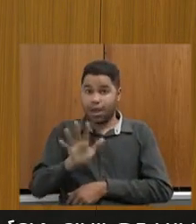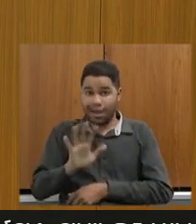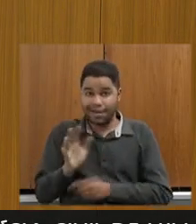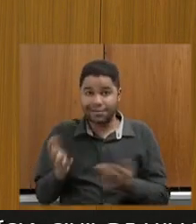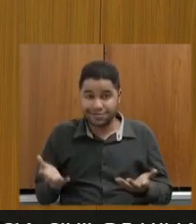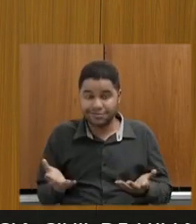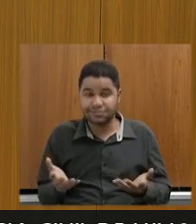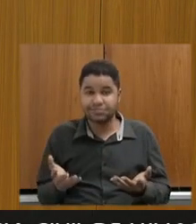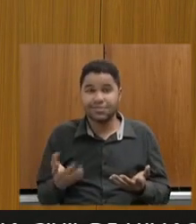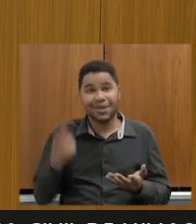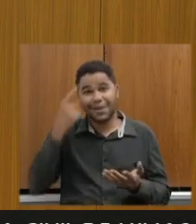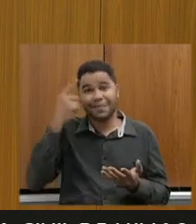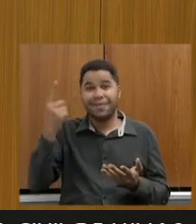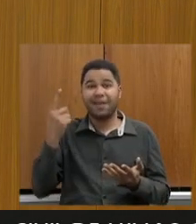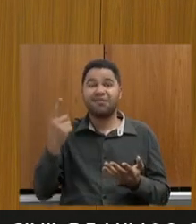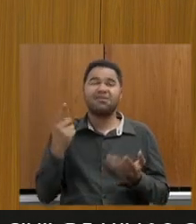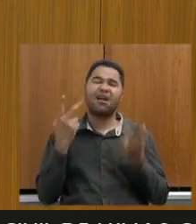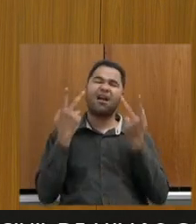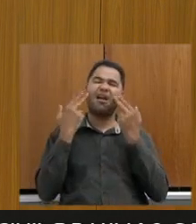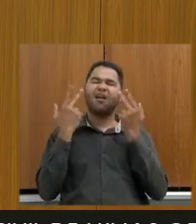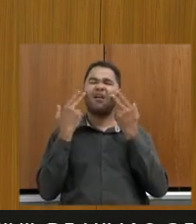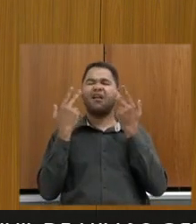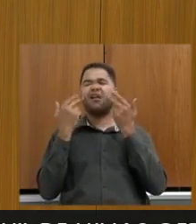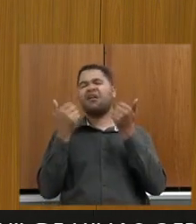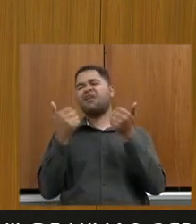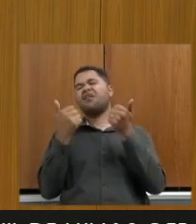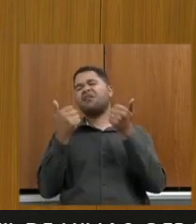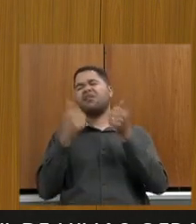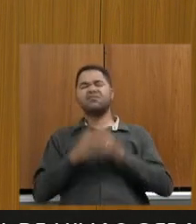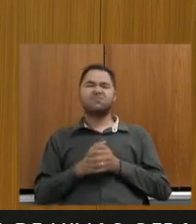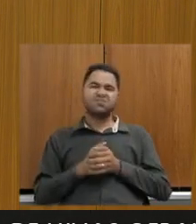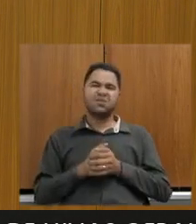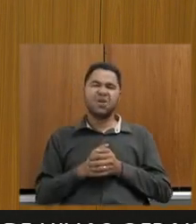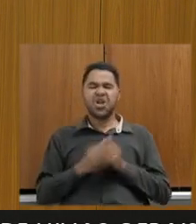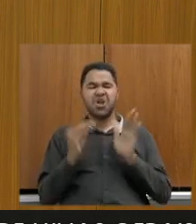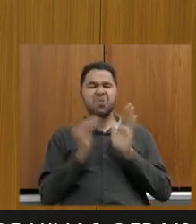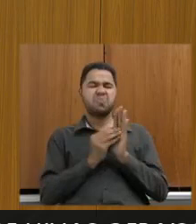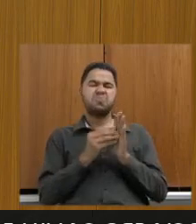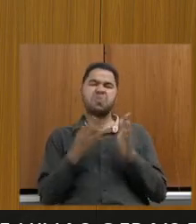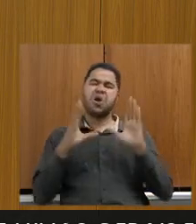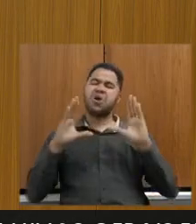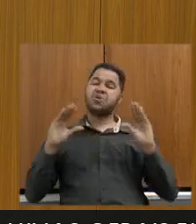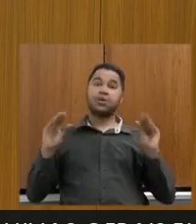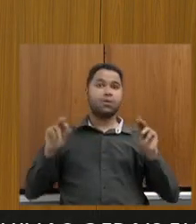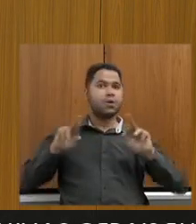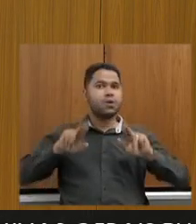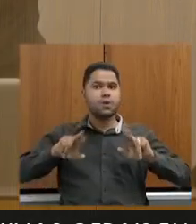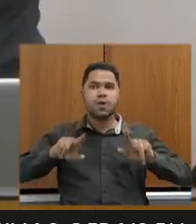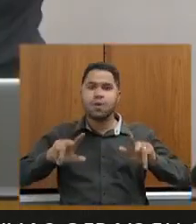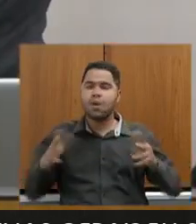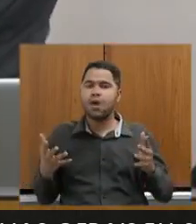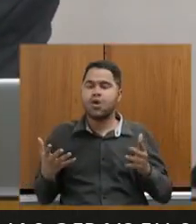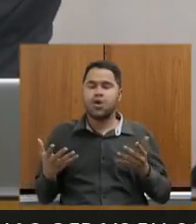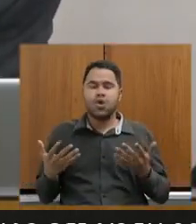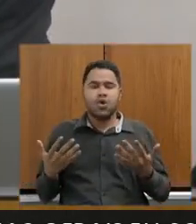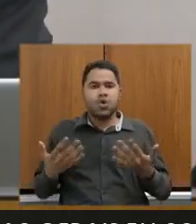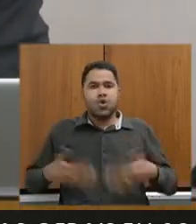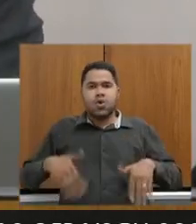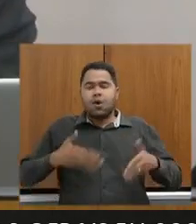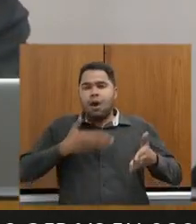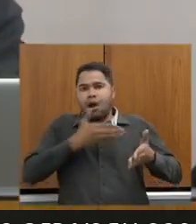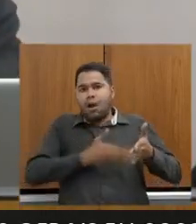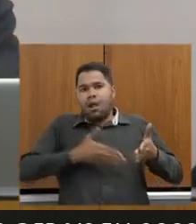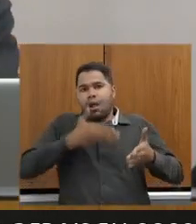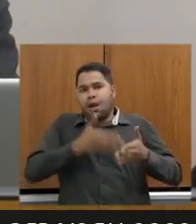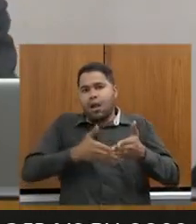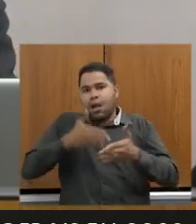não é do ramo que ele acha isso é um comum e que isso em alguém plantado é muito tranquilo e não é a uma resistência enorme